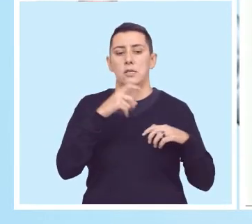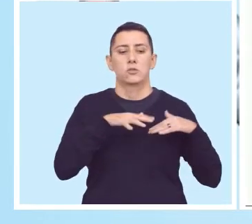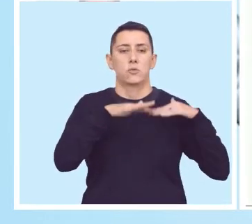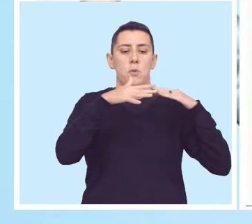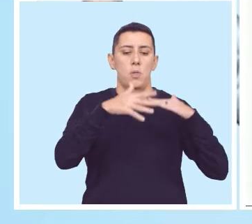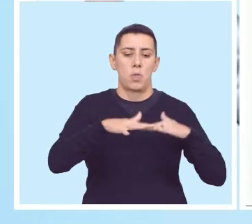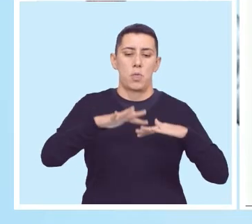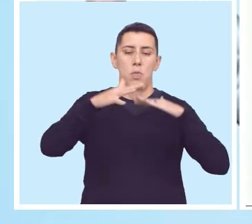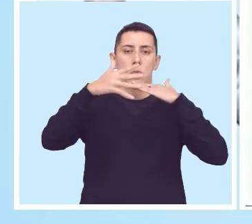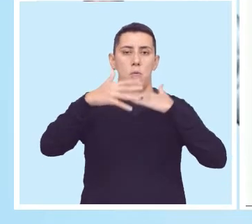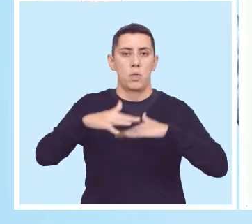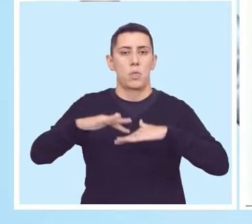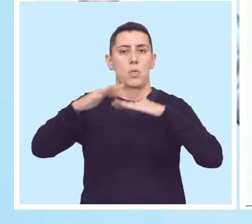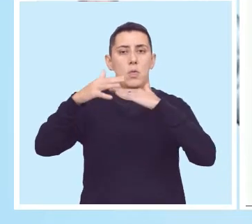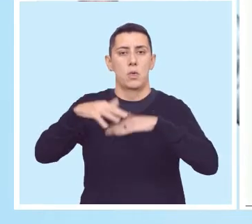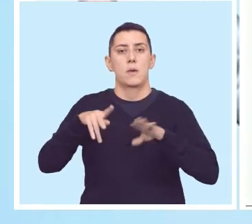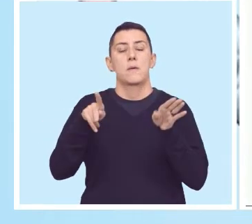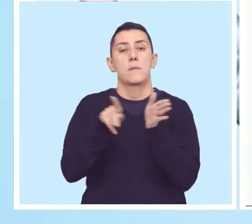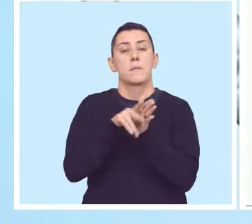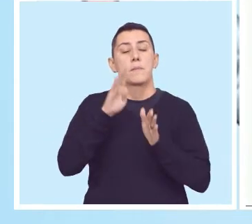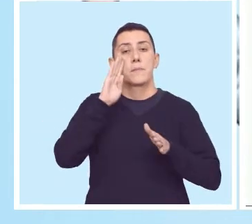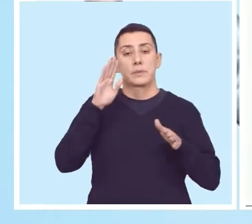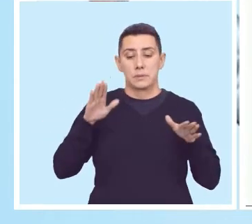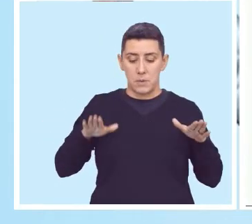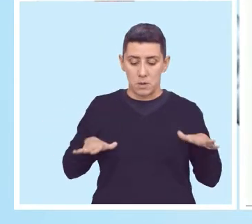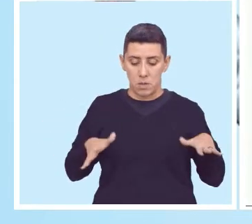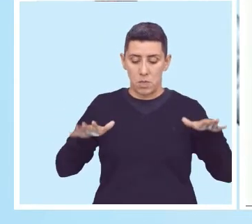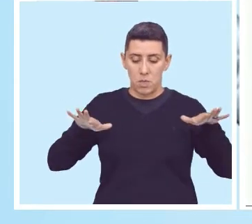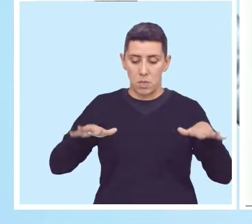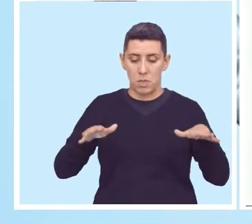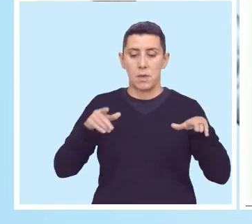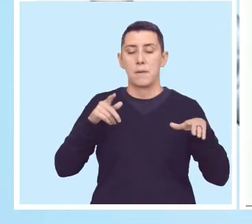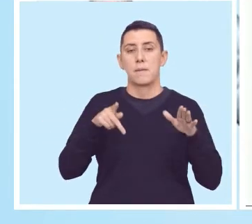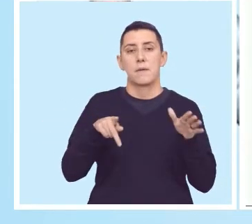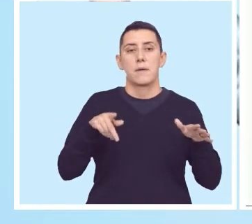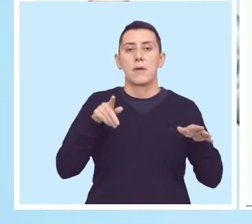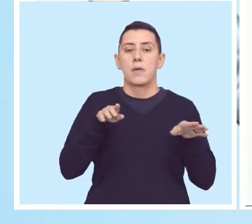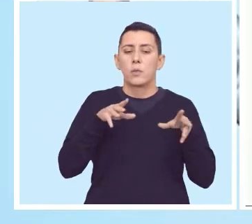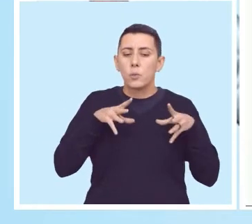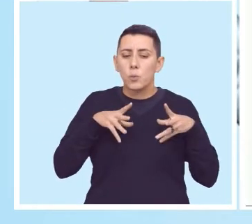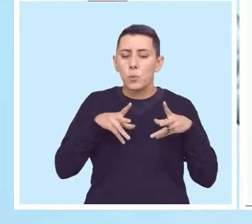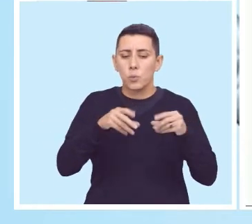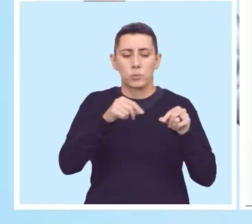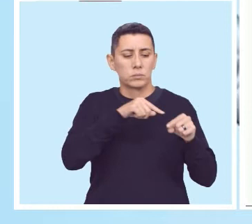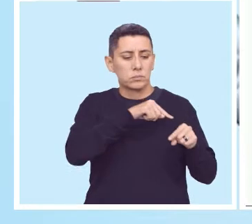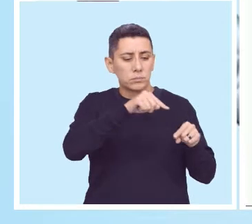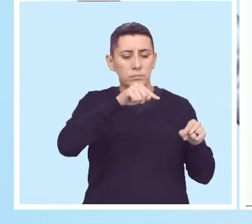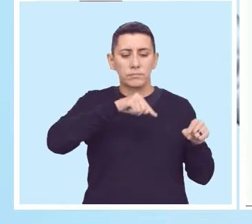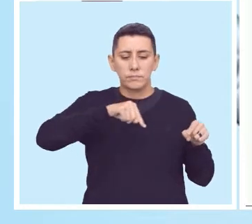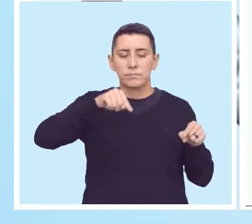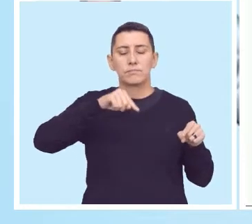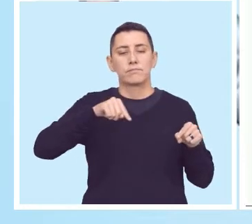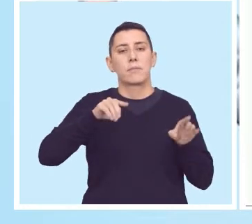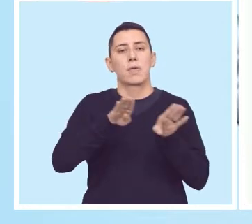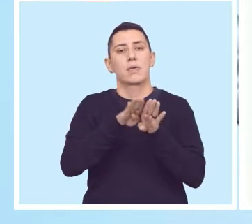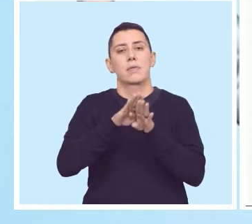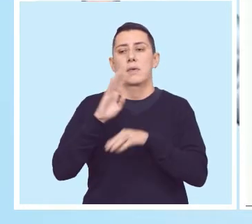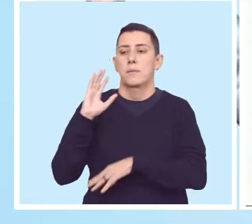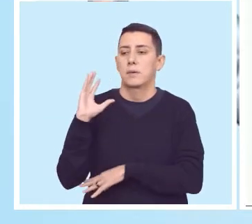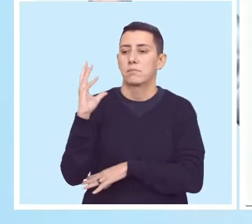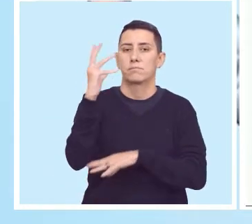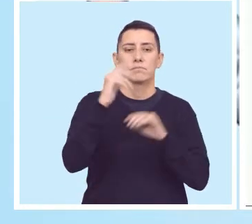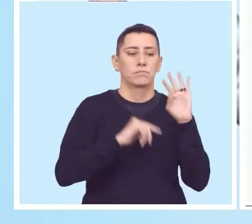flutuando, acumulados nas margens e leito do rio, e, em todos esses casos, né, presos na vegetação de